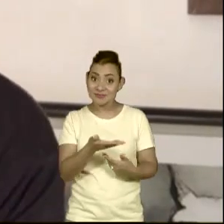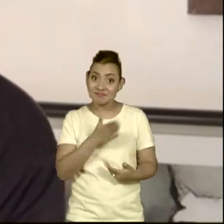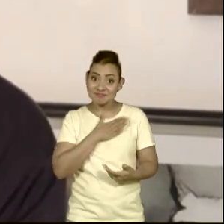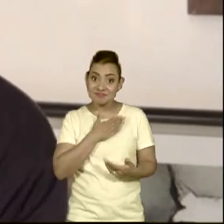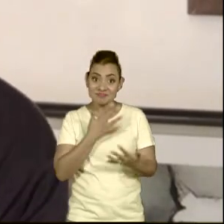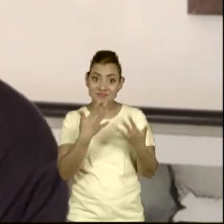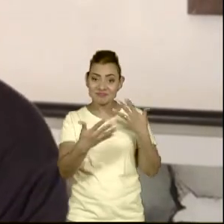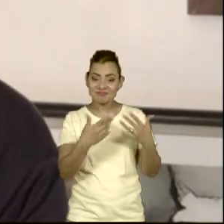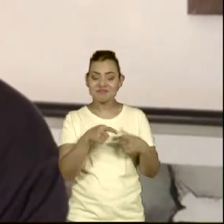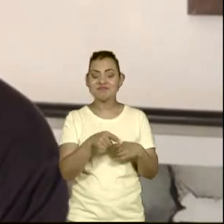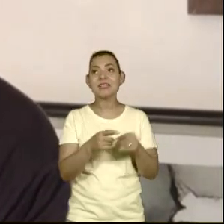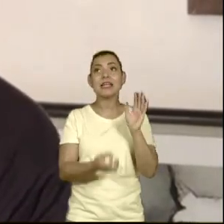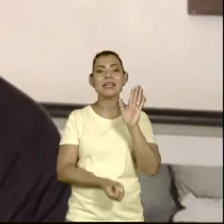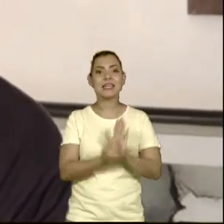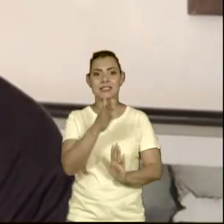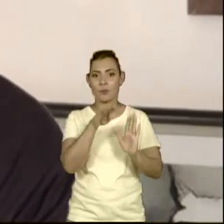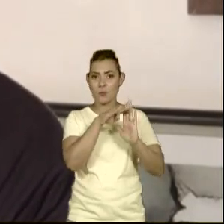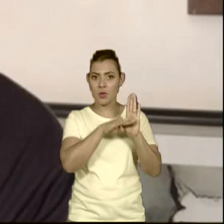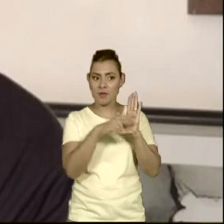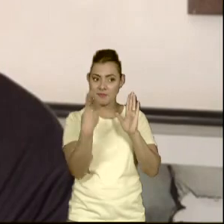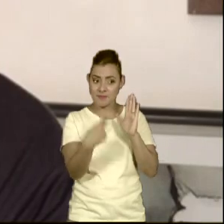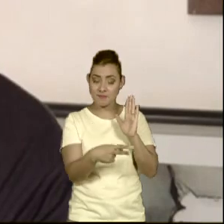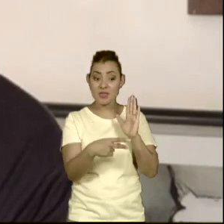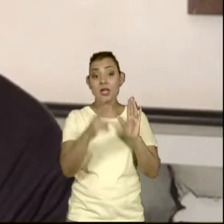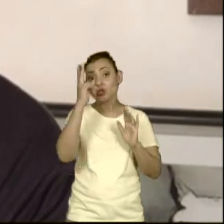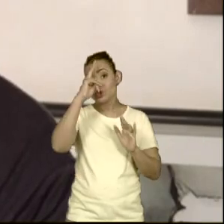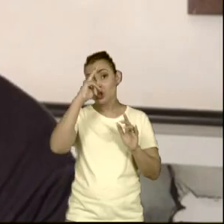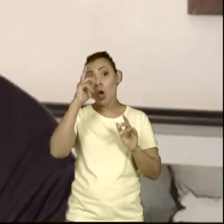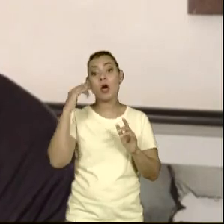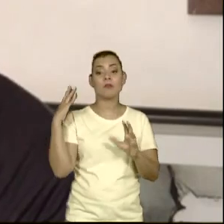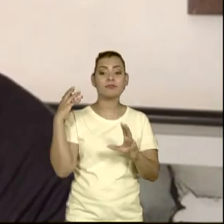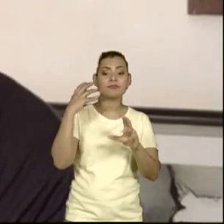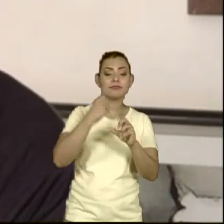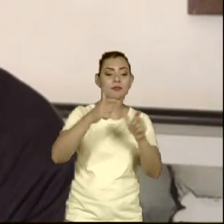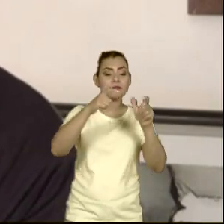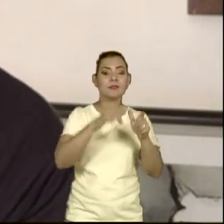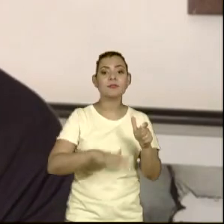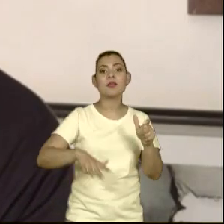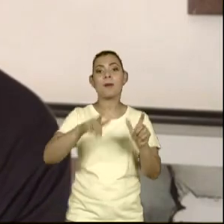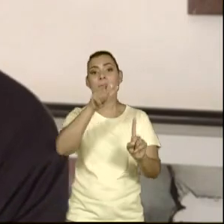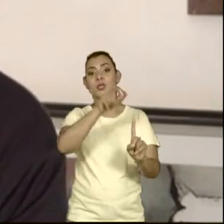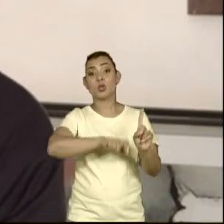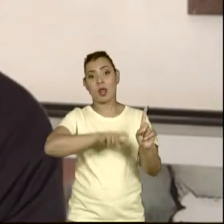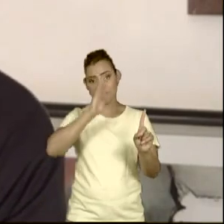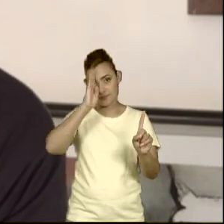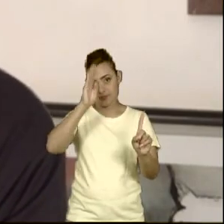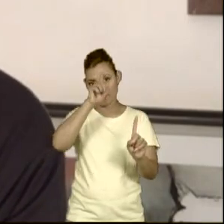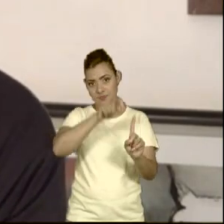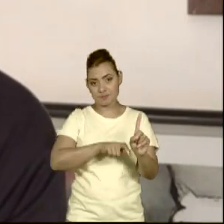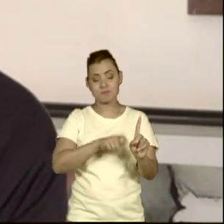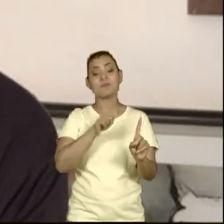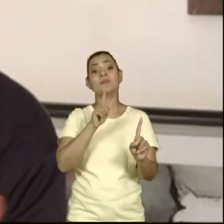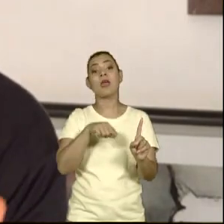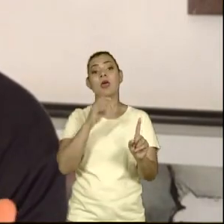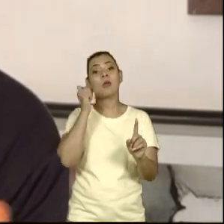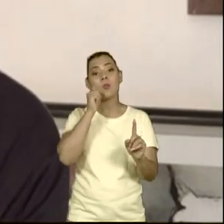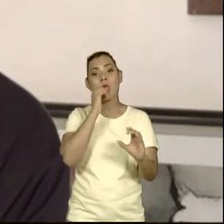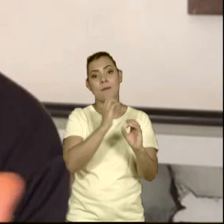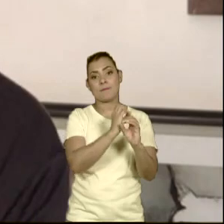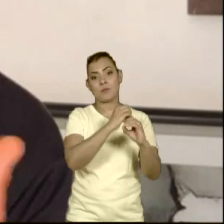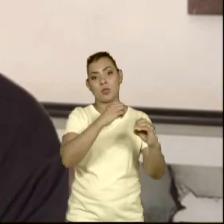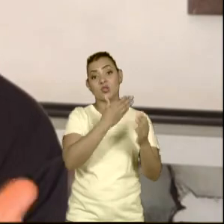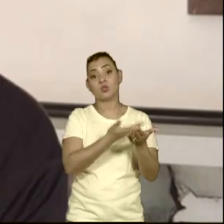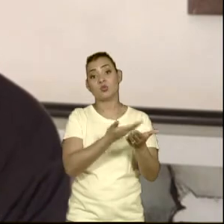dentro da criação do programa, a história se passava, a nossa personagem principal era uma bióloga,